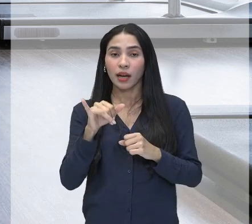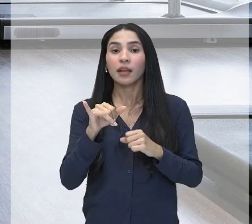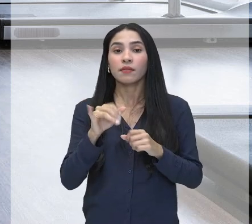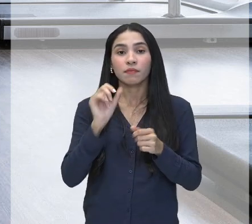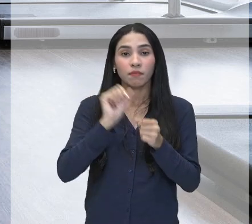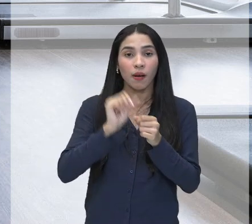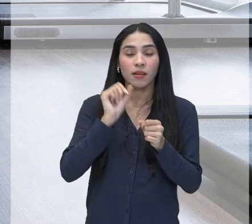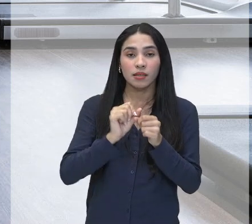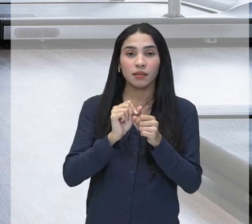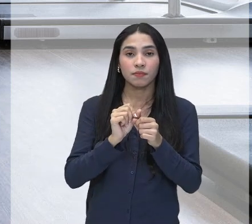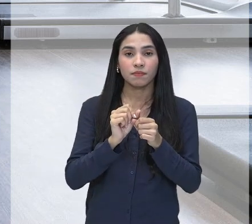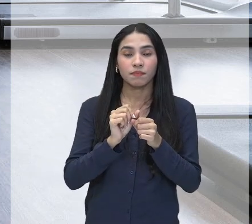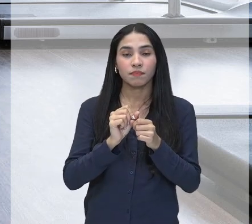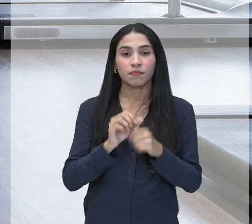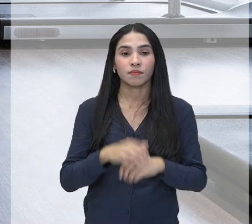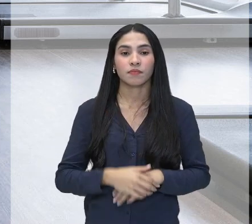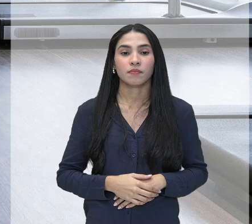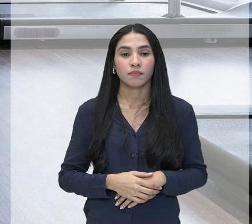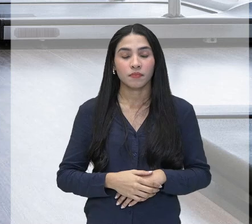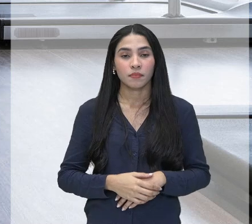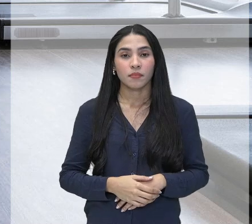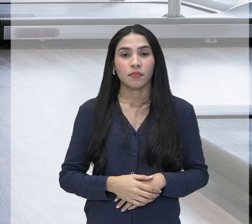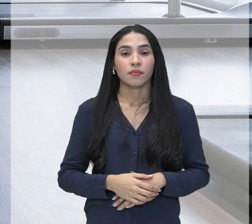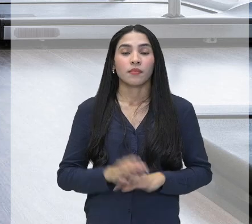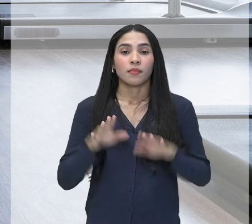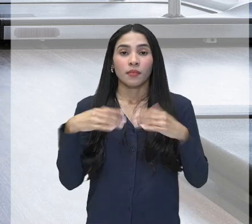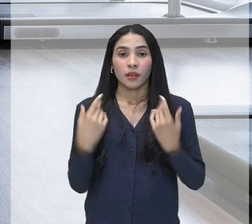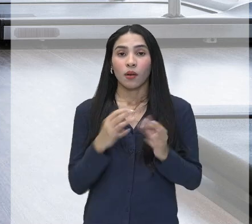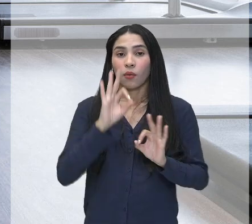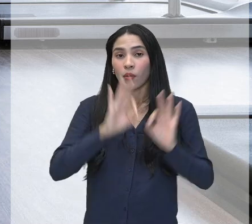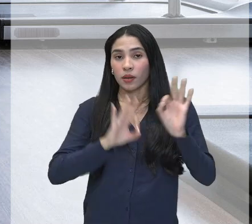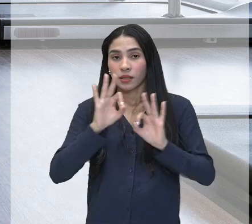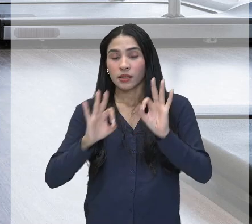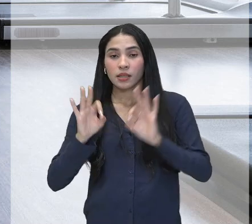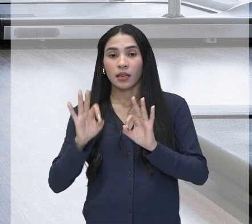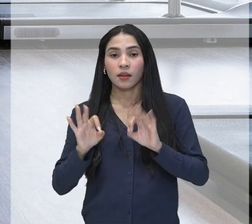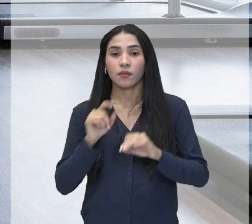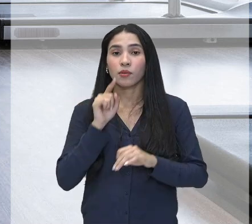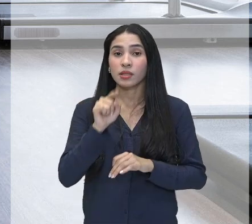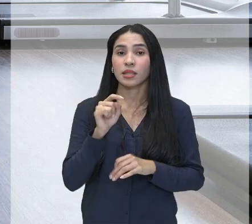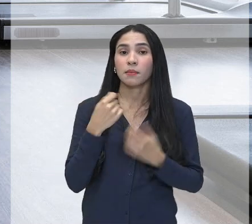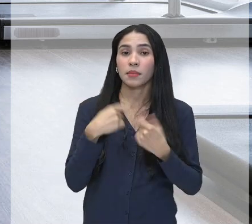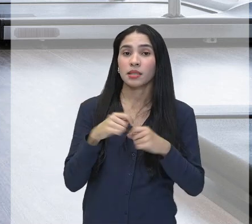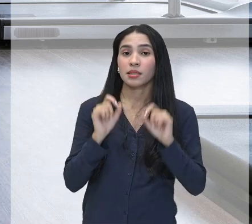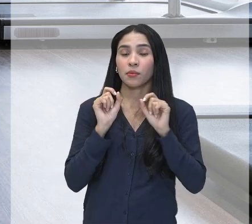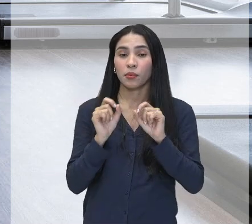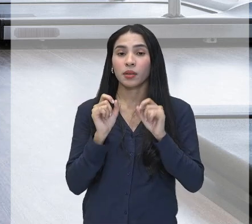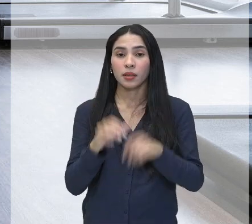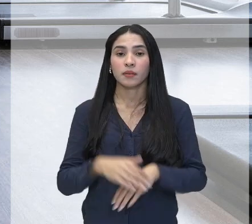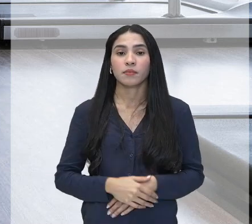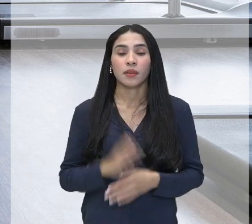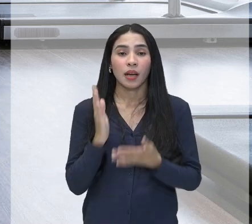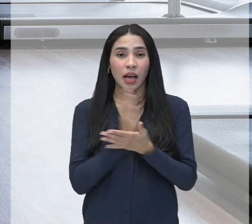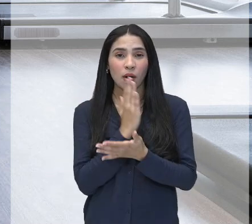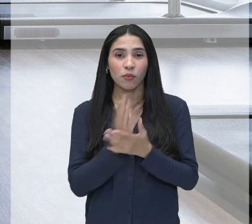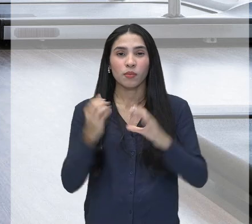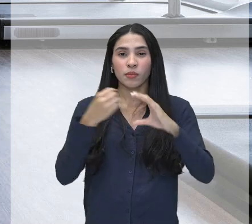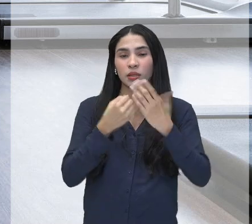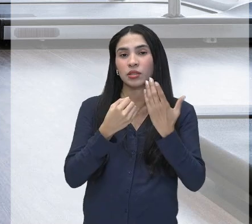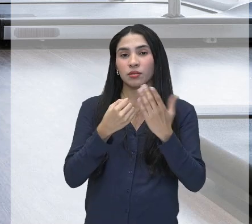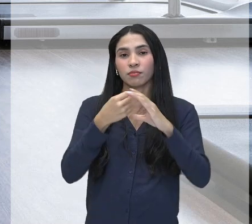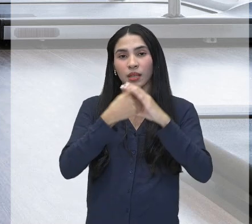de acordo com esse objetivo. E para montar esse treinamento, a gente precisa ter alguns elementos